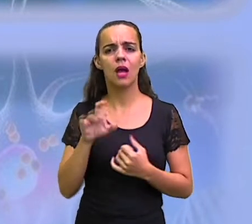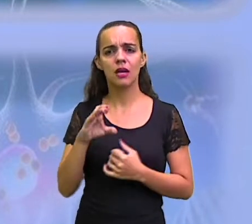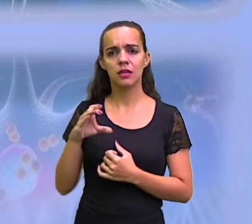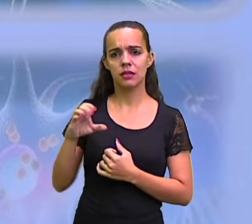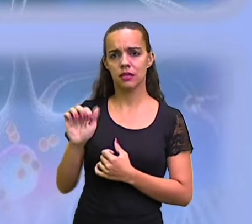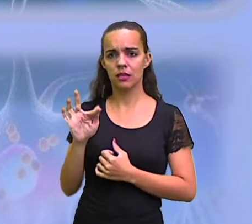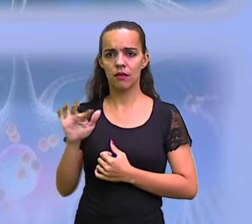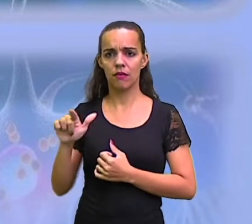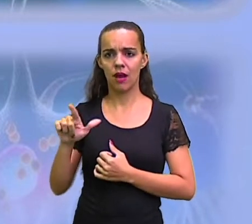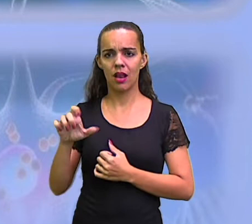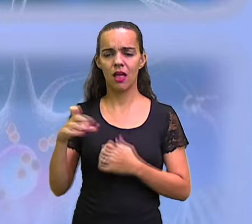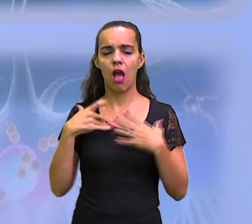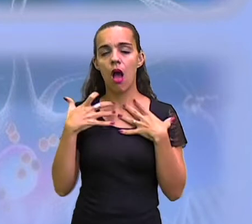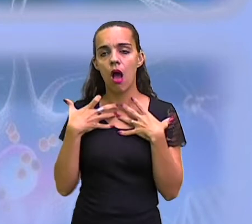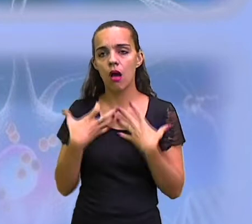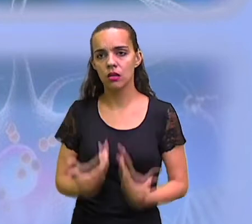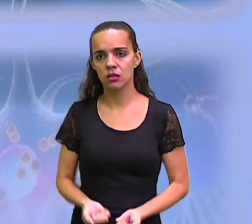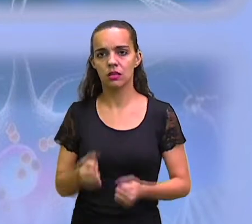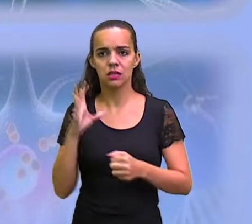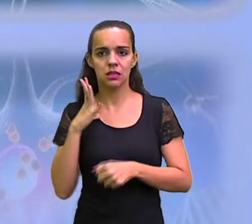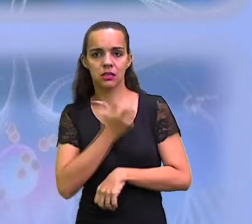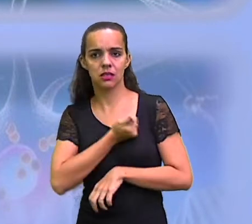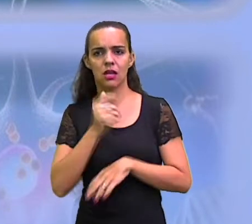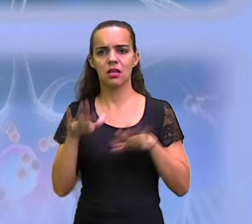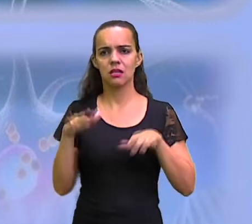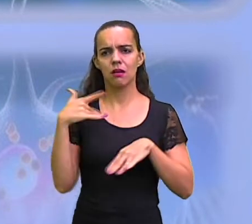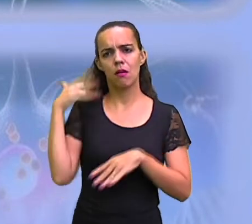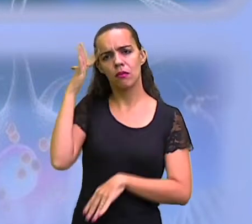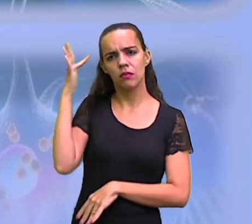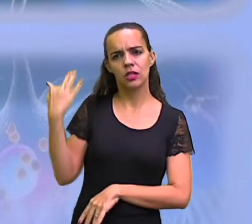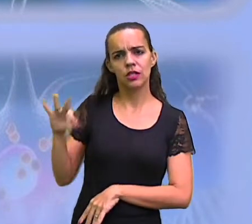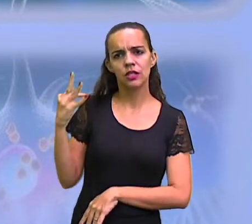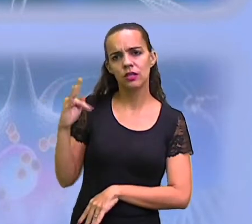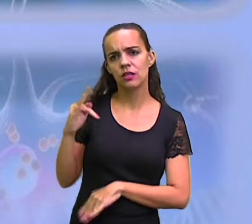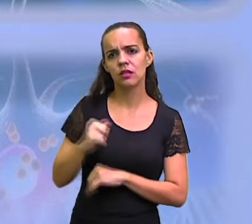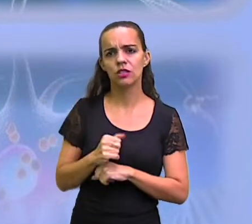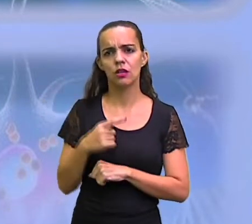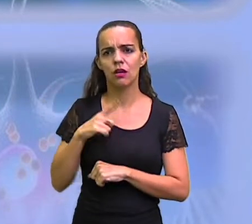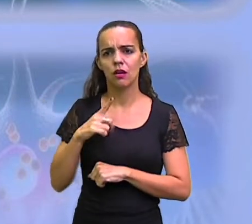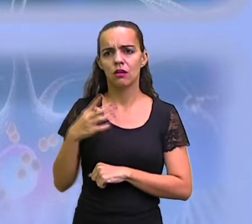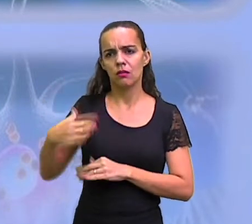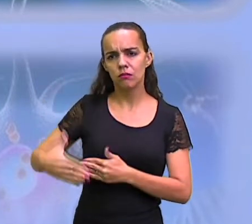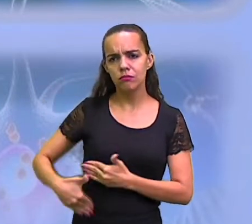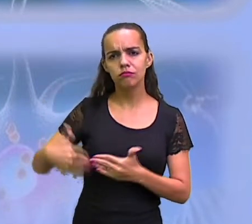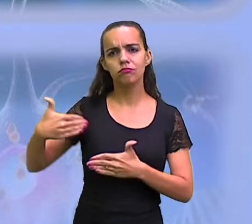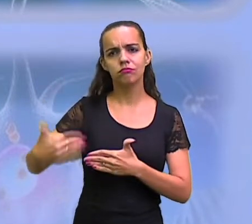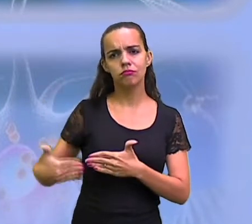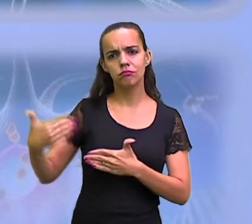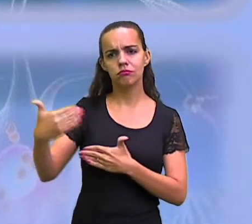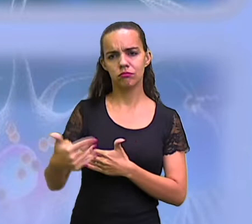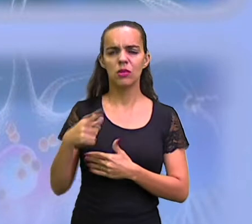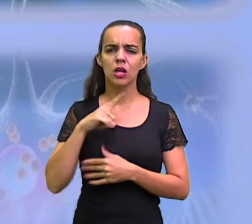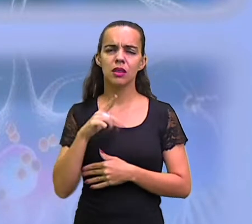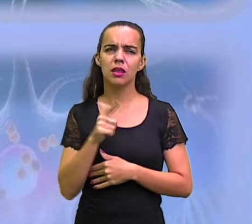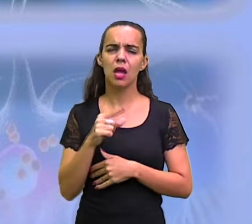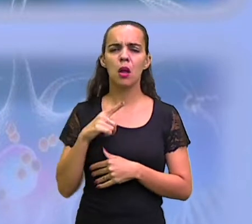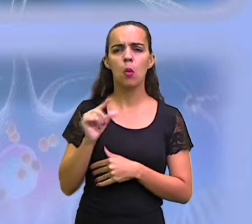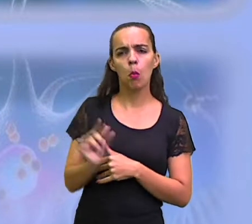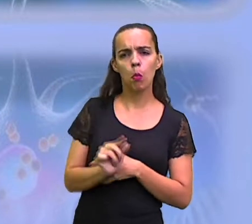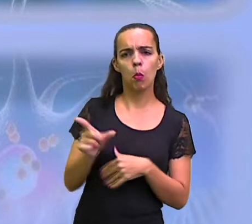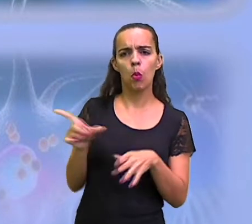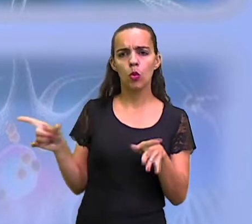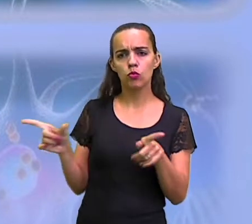cefaleia em salvas, que é quando a dor de cabeça se repete durante um longo período de tempo.